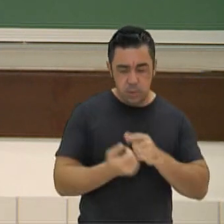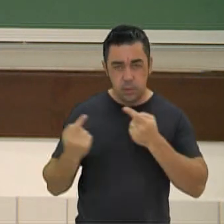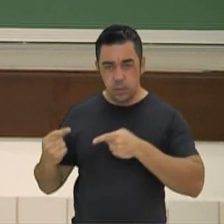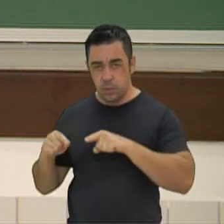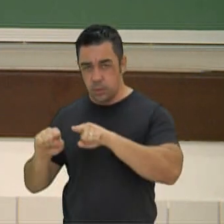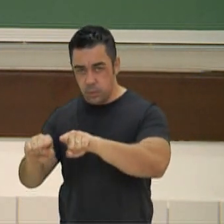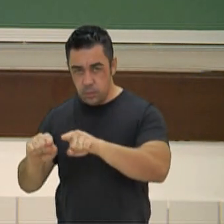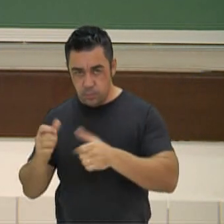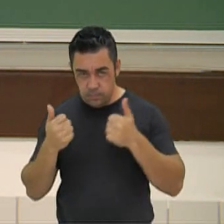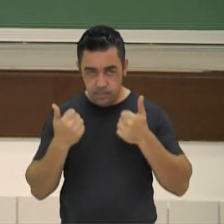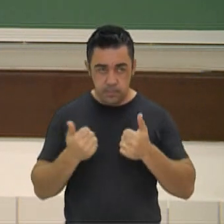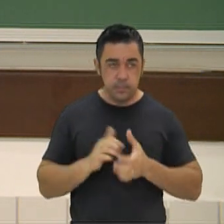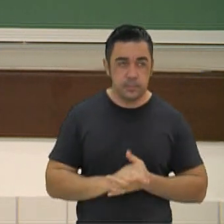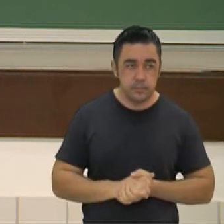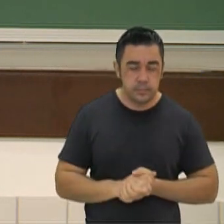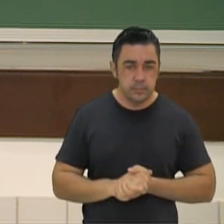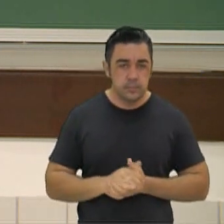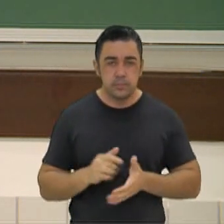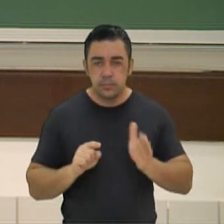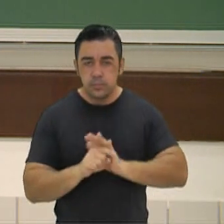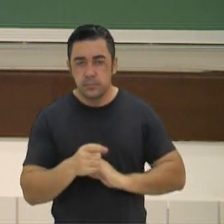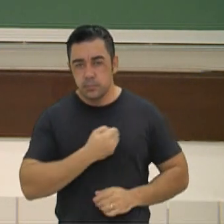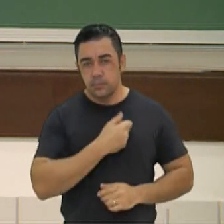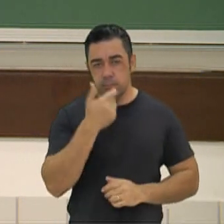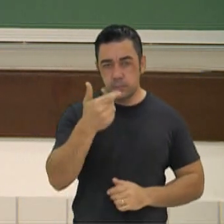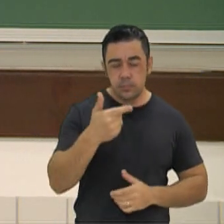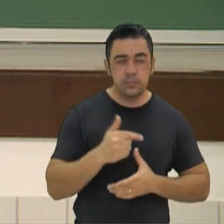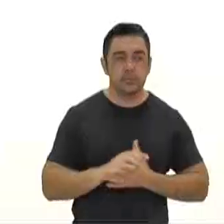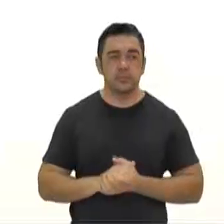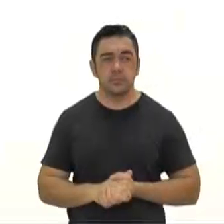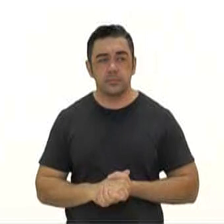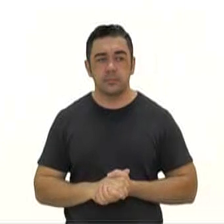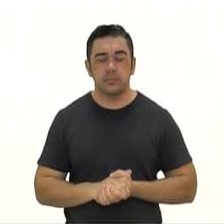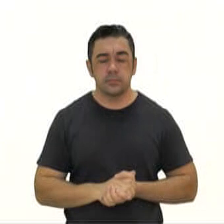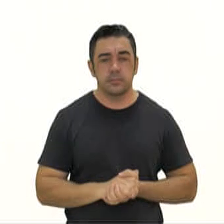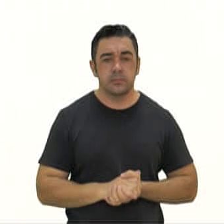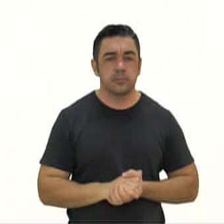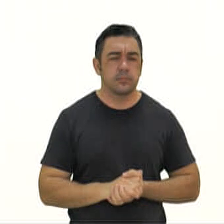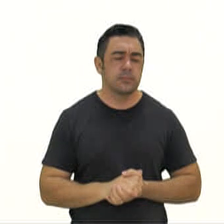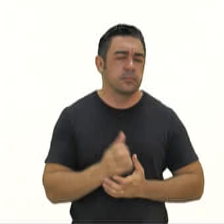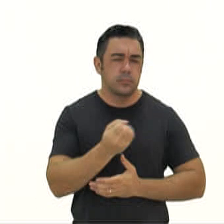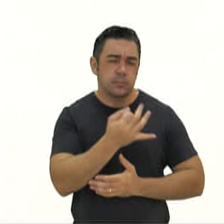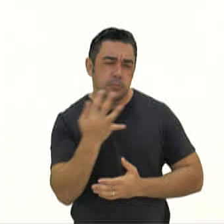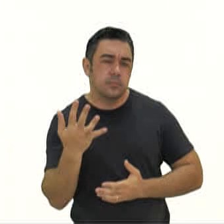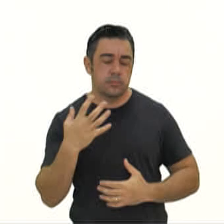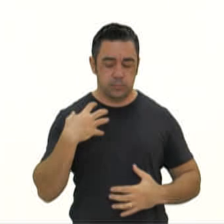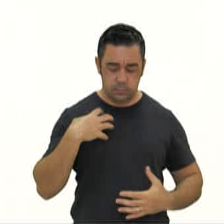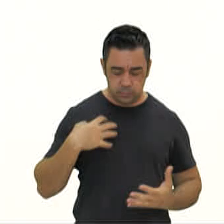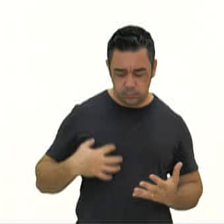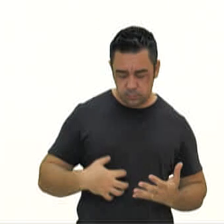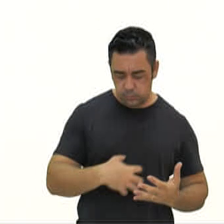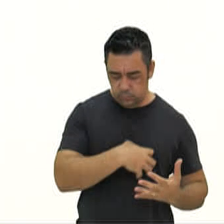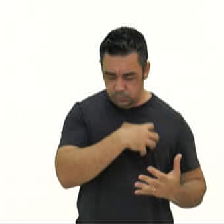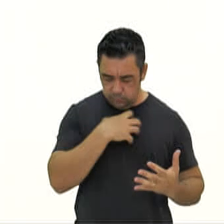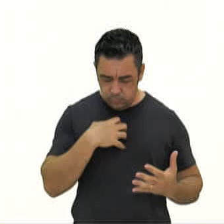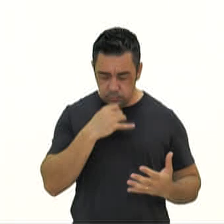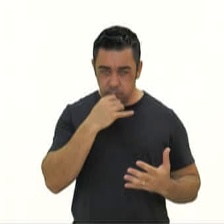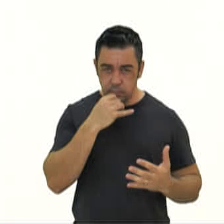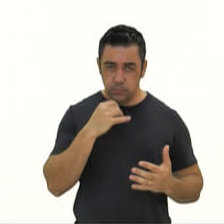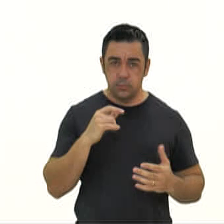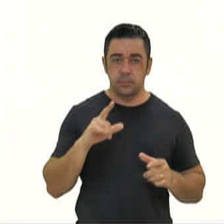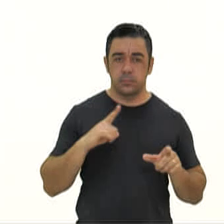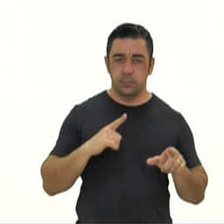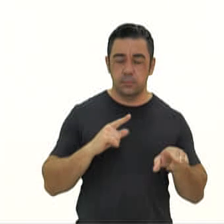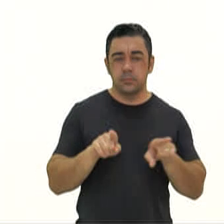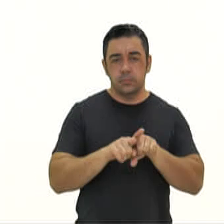aí. Beleza? Vamos a um quiz. Tá? 2. Alguns órgãos, tais como a asa de uma